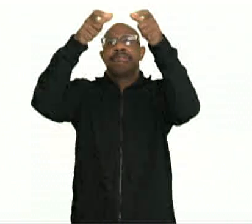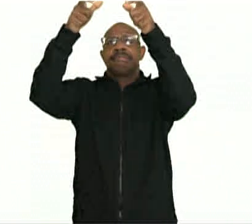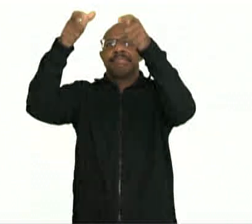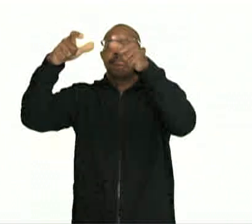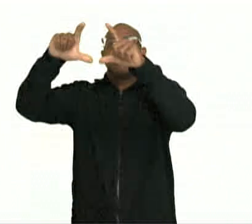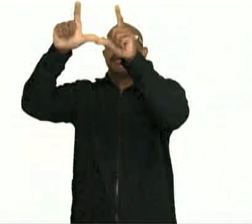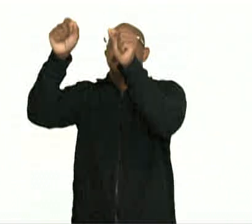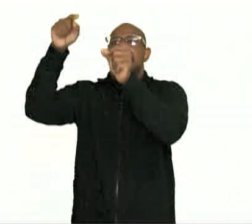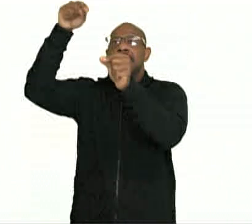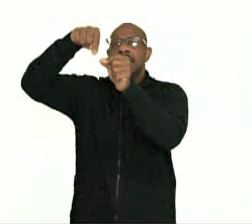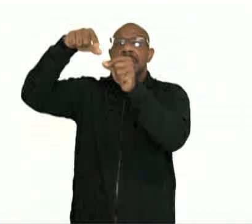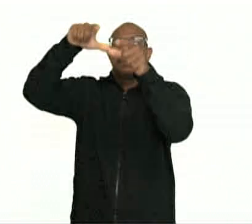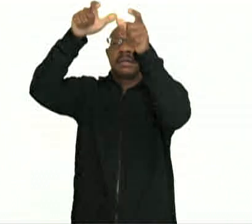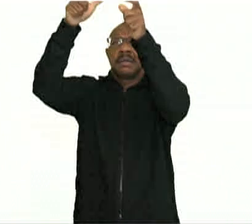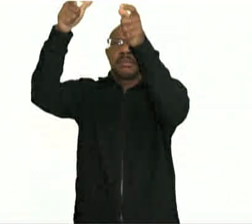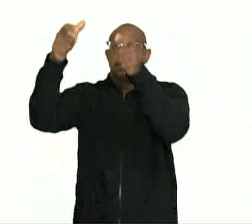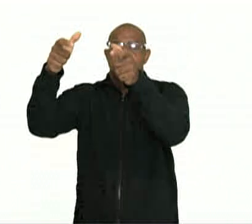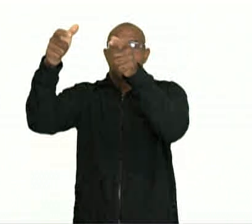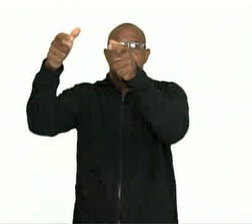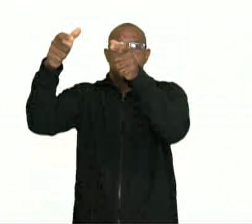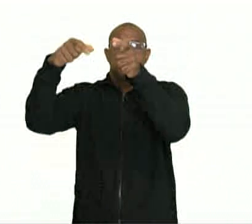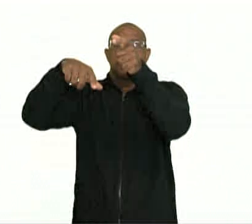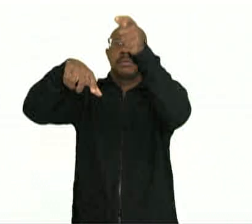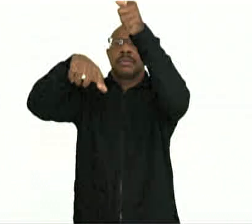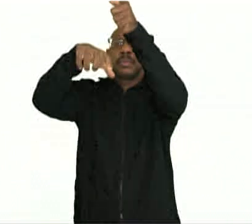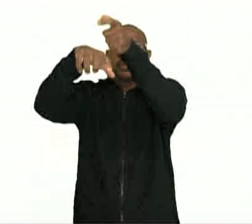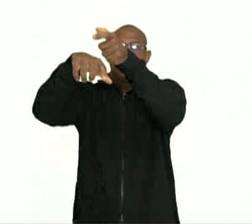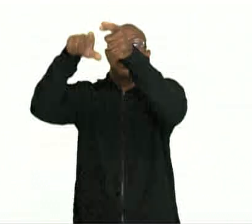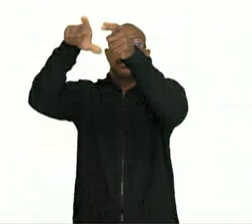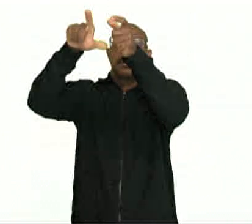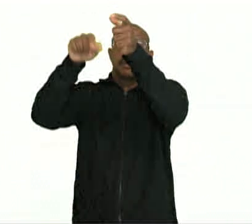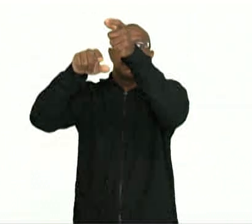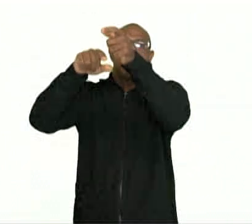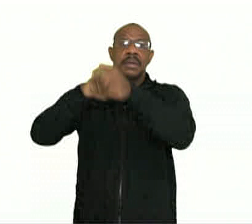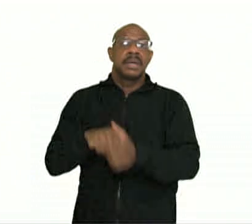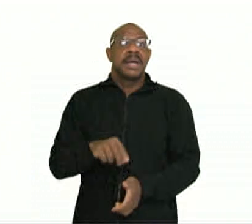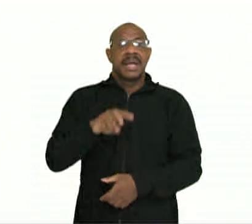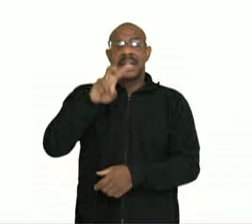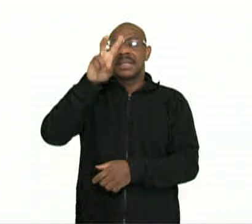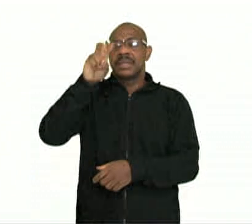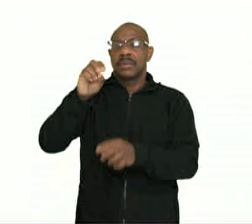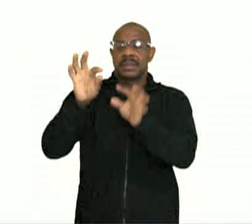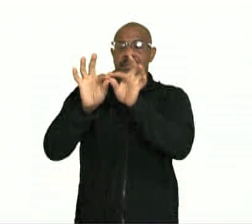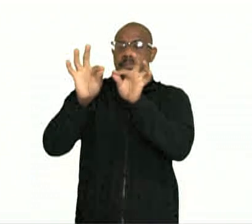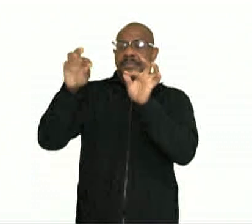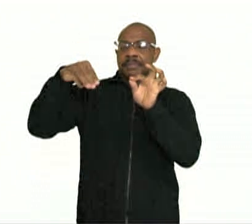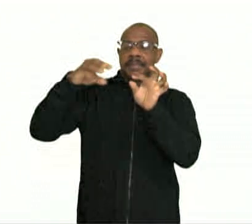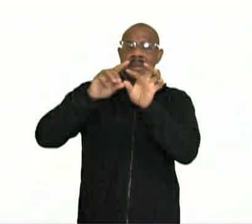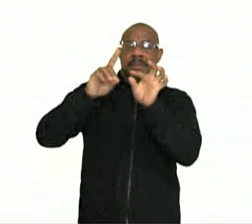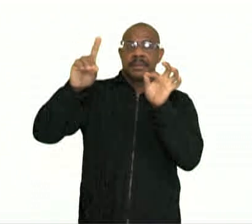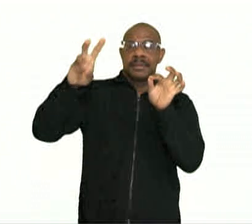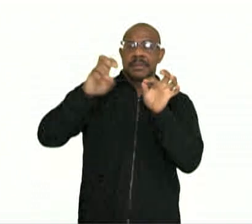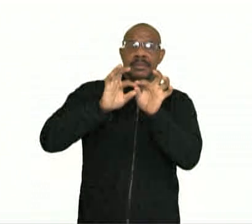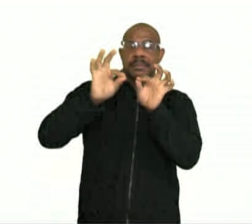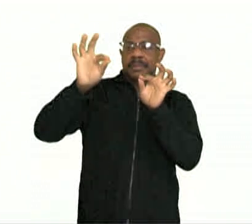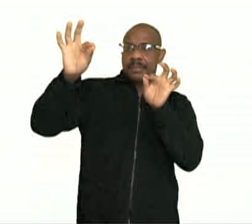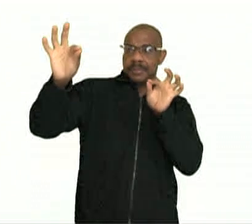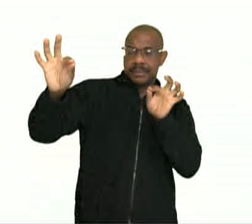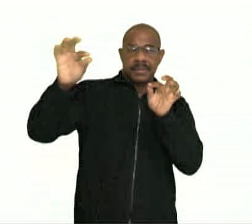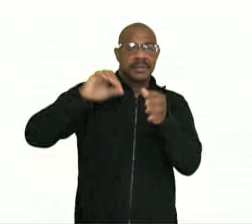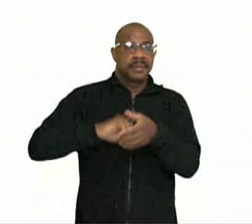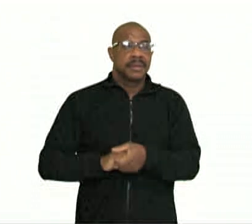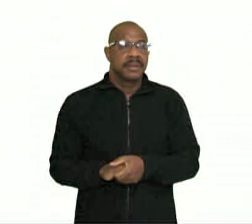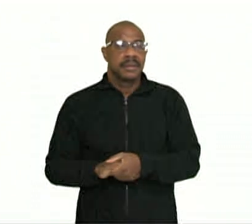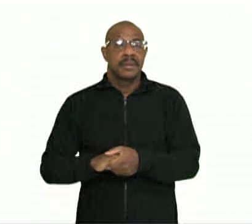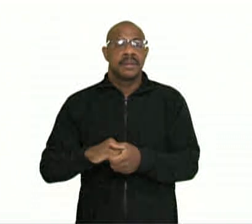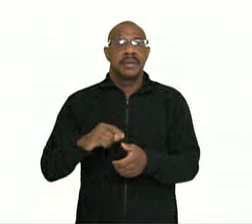é aterrissagem, na Lua é alunissagem. A 50 metros de distância da Survival 3,